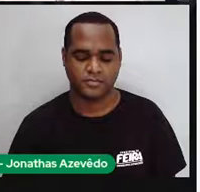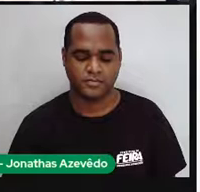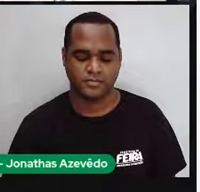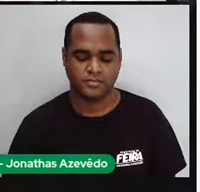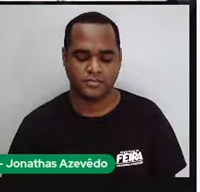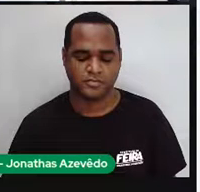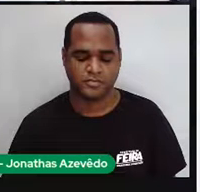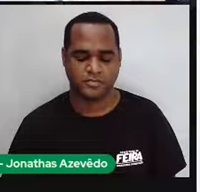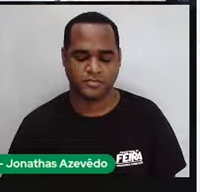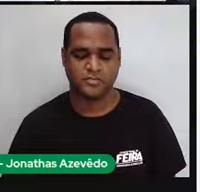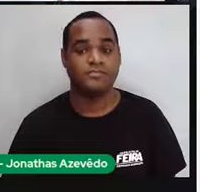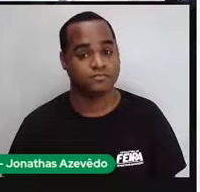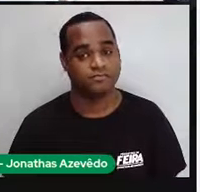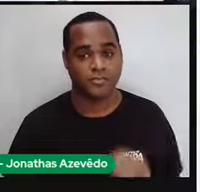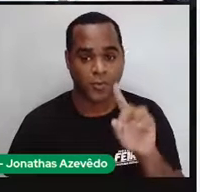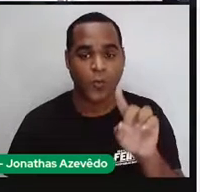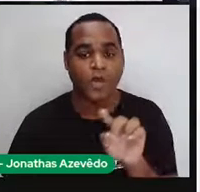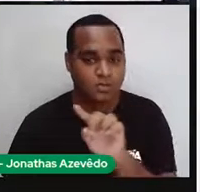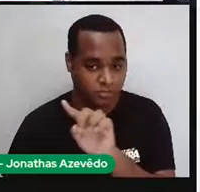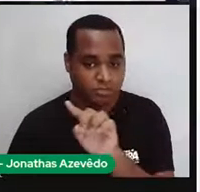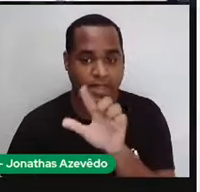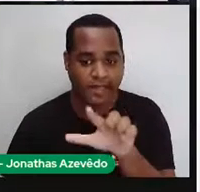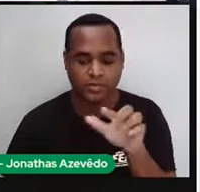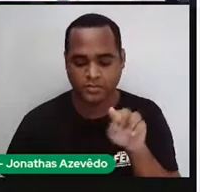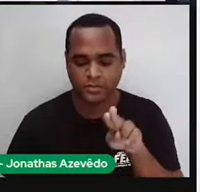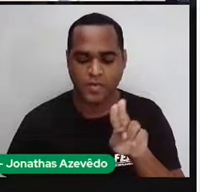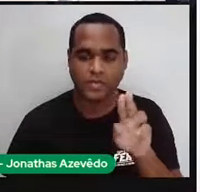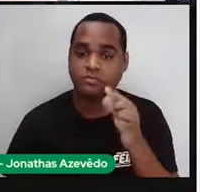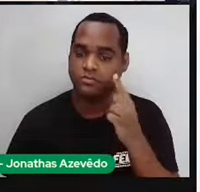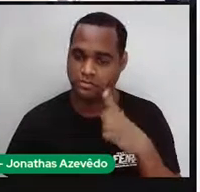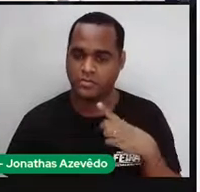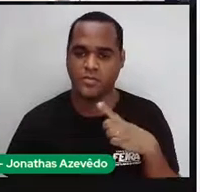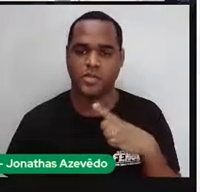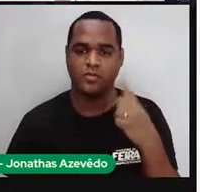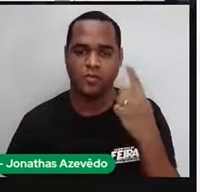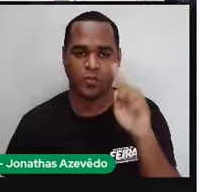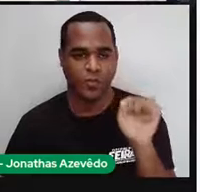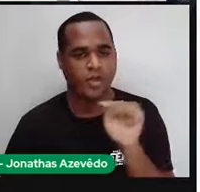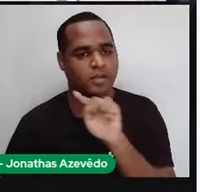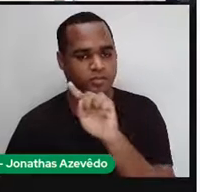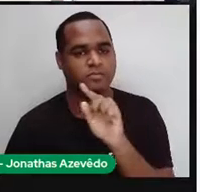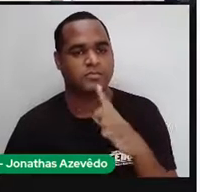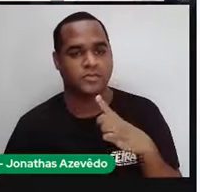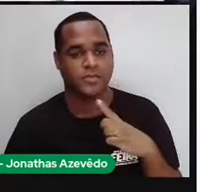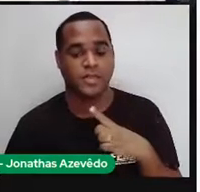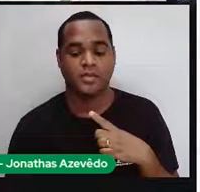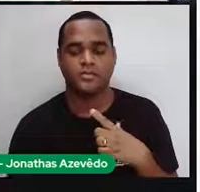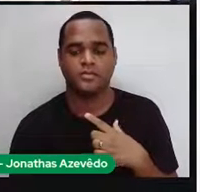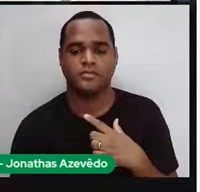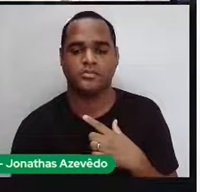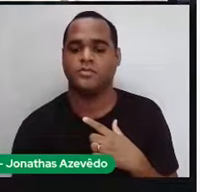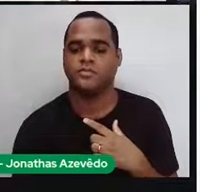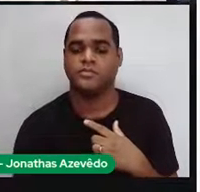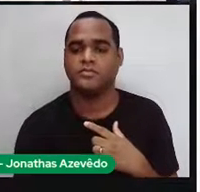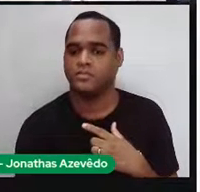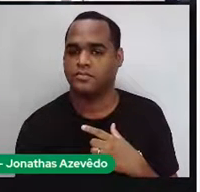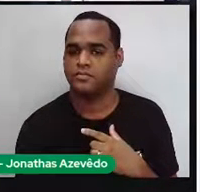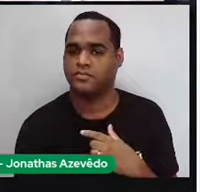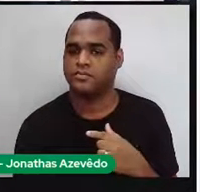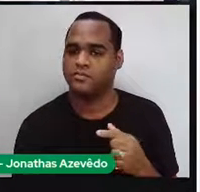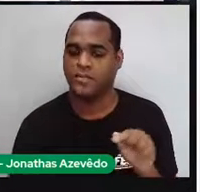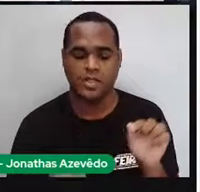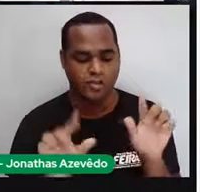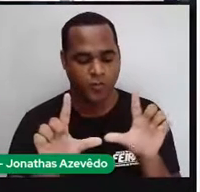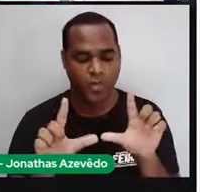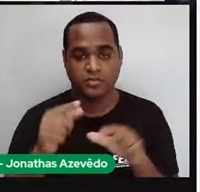Esse é um quadrado o cartão é um quadrado e esse quadrado tem